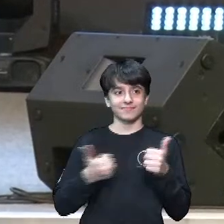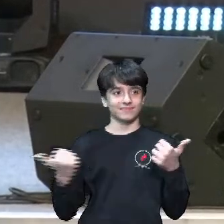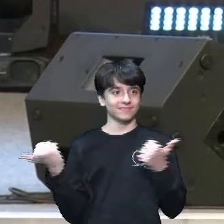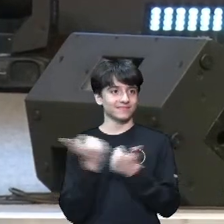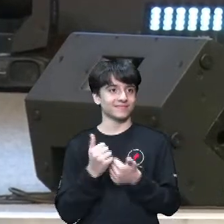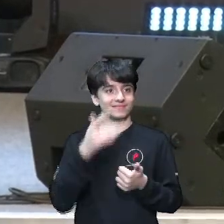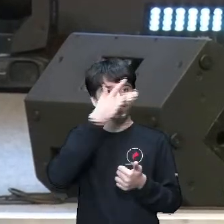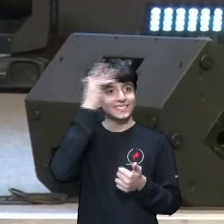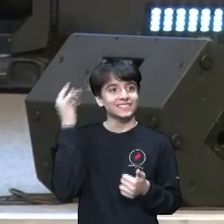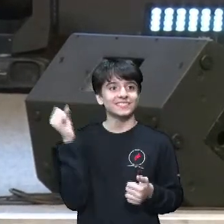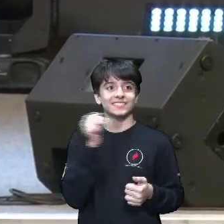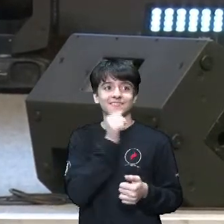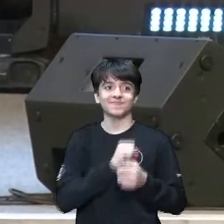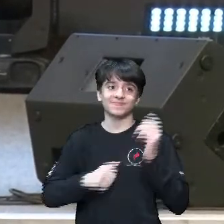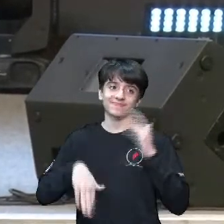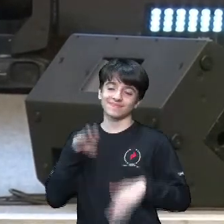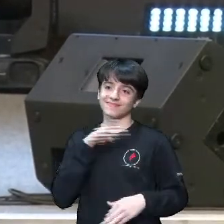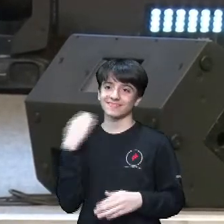Glória a Deus.